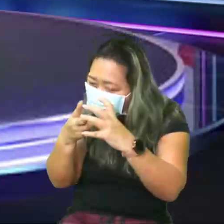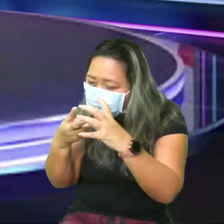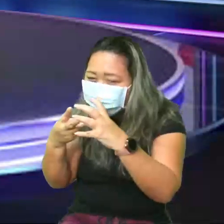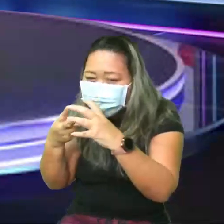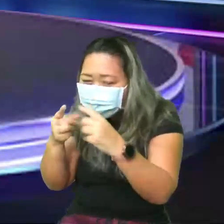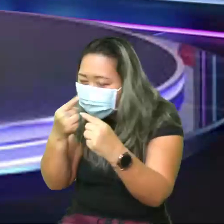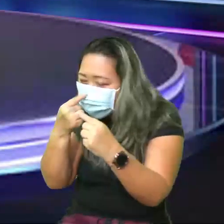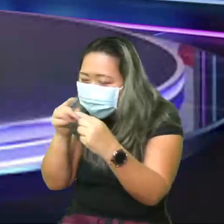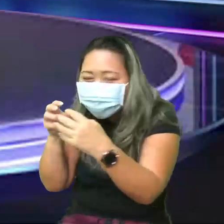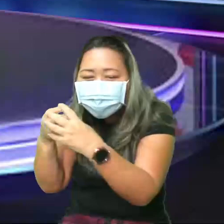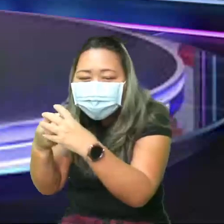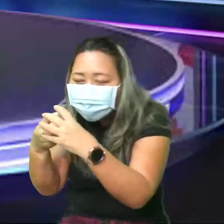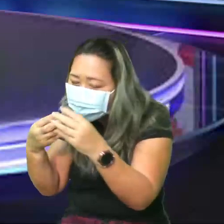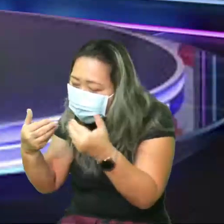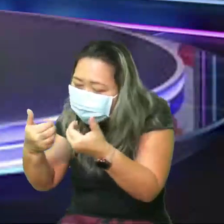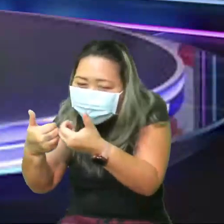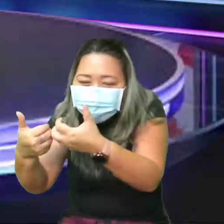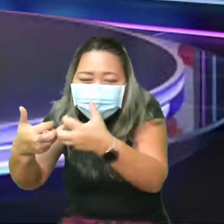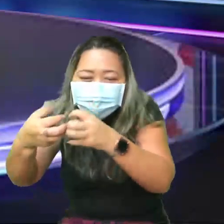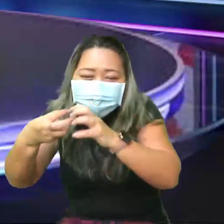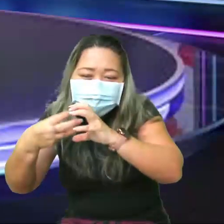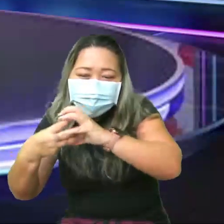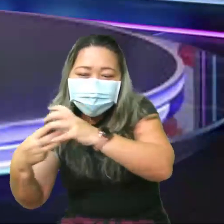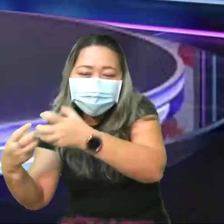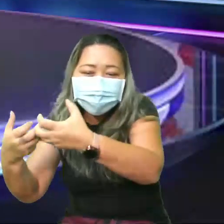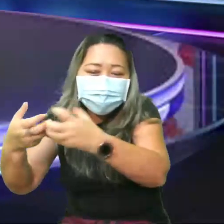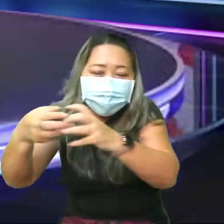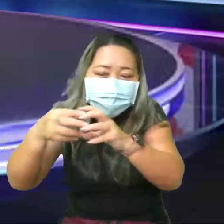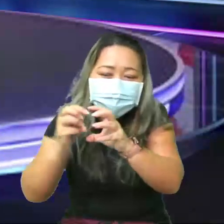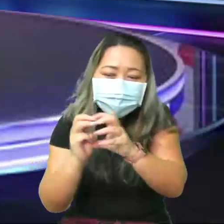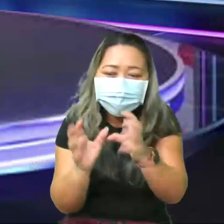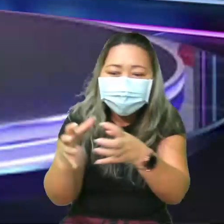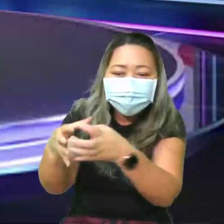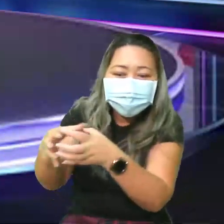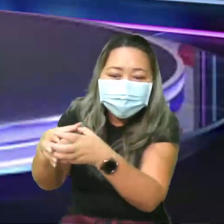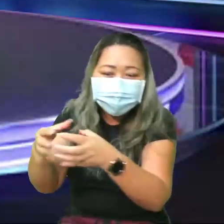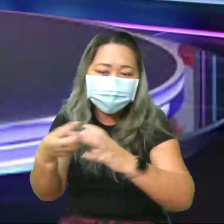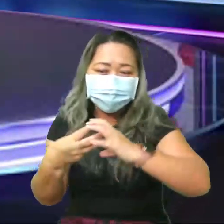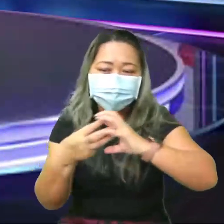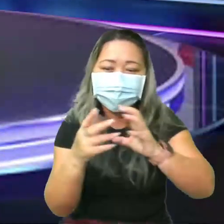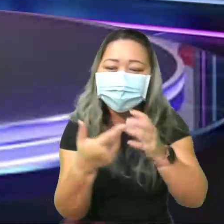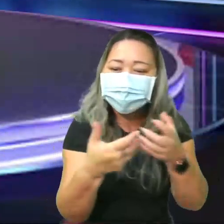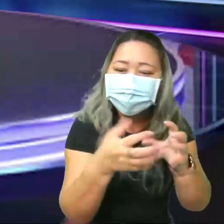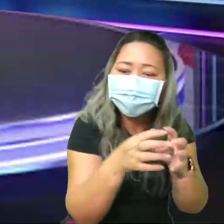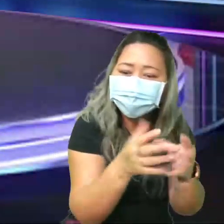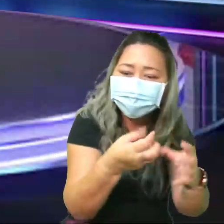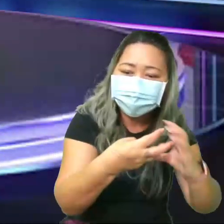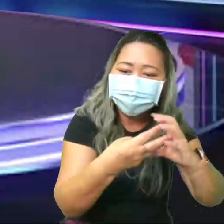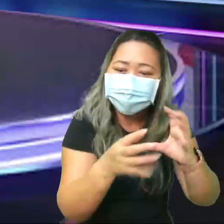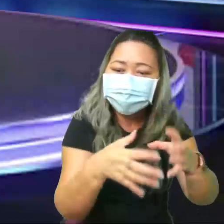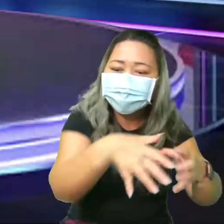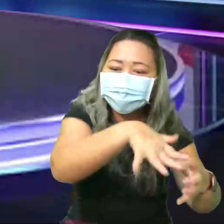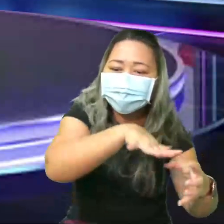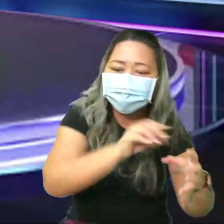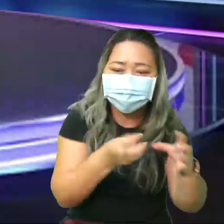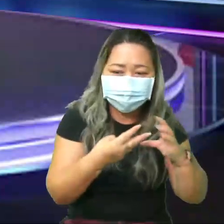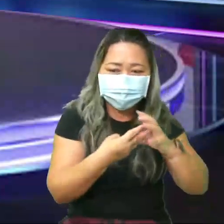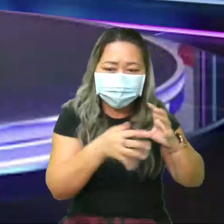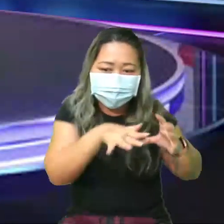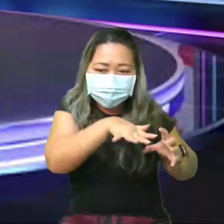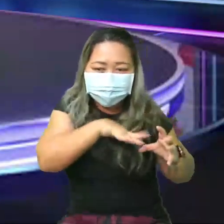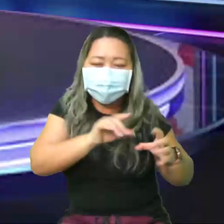sua similaridade vai se agrupando para poder realizar aquela função. Tem aquela história que a questão da